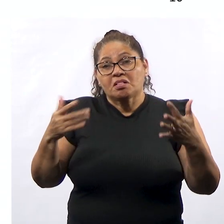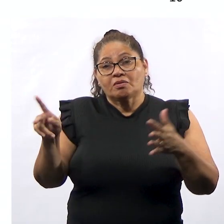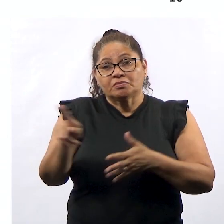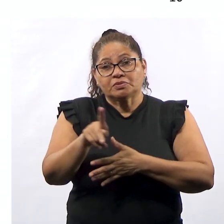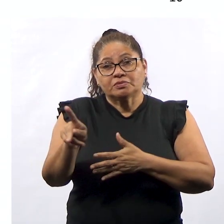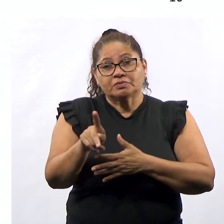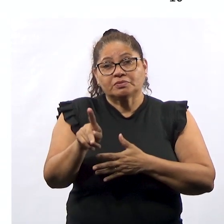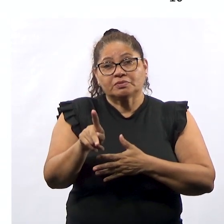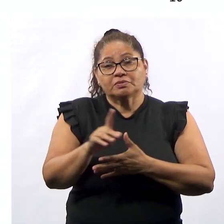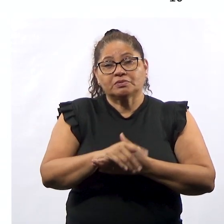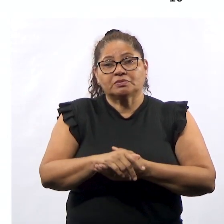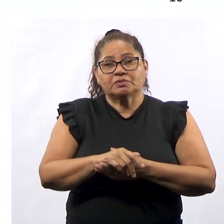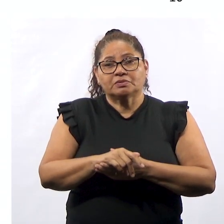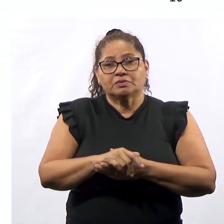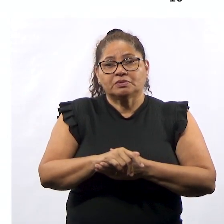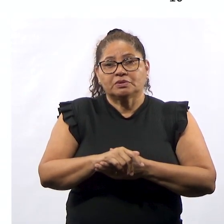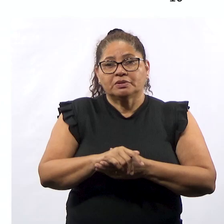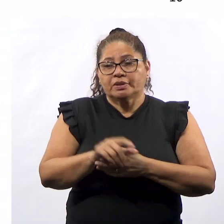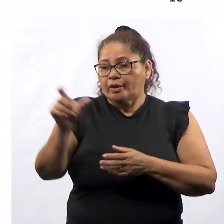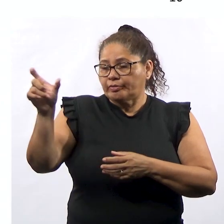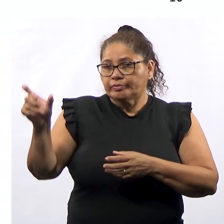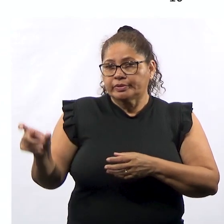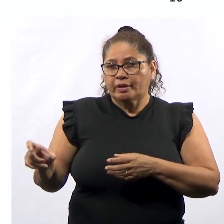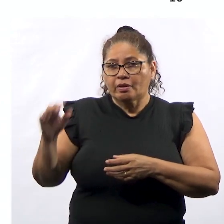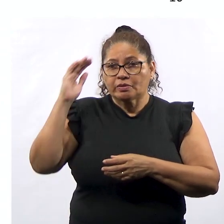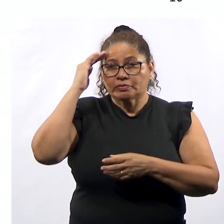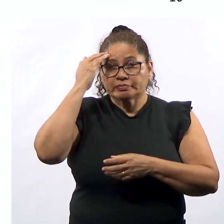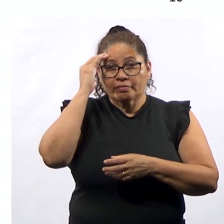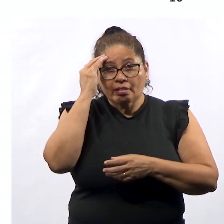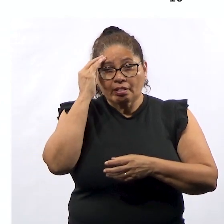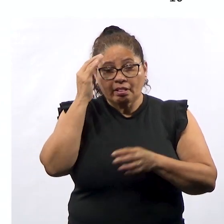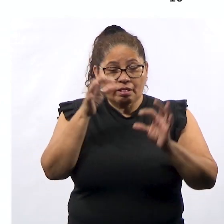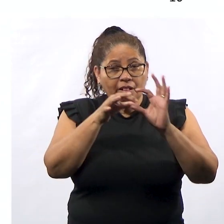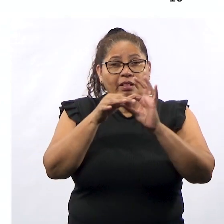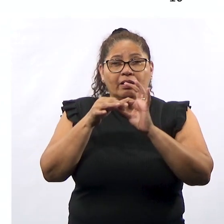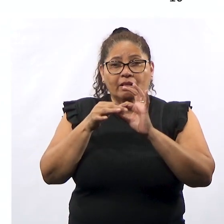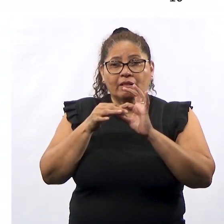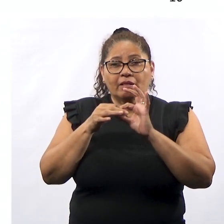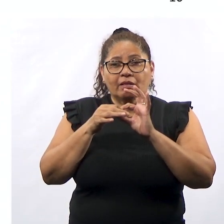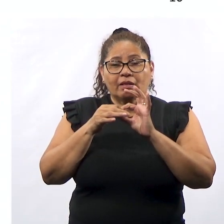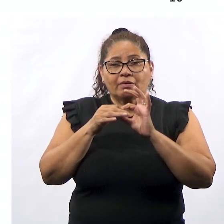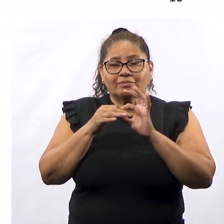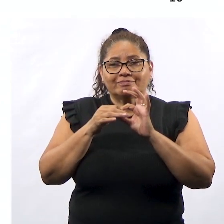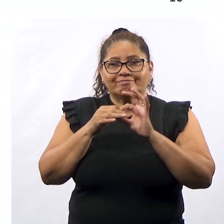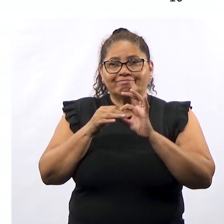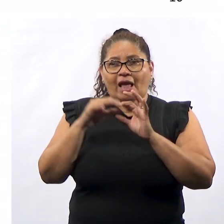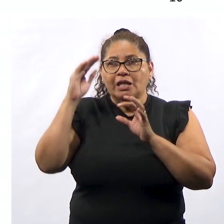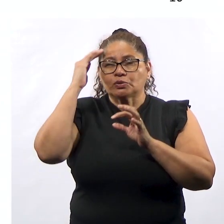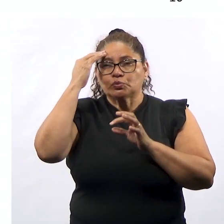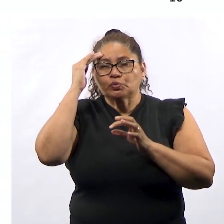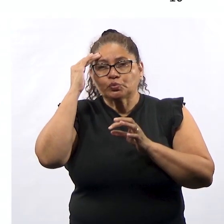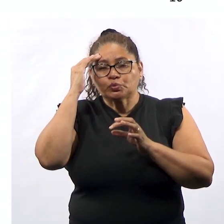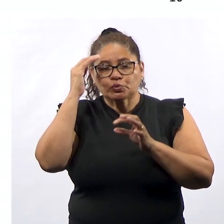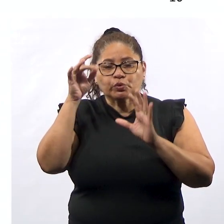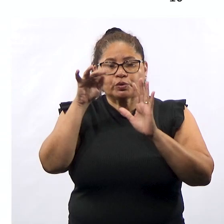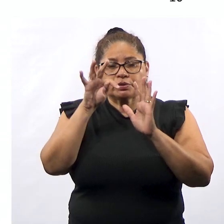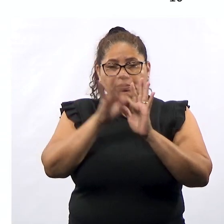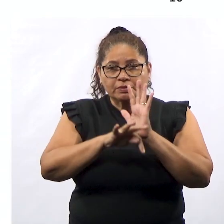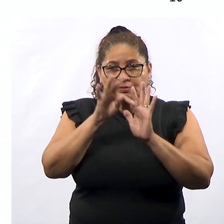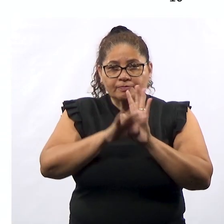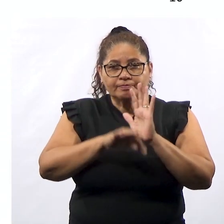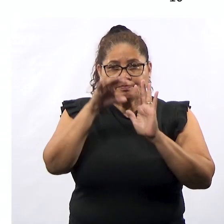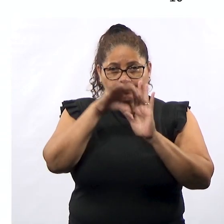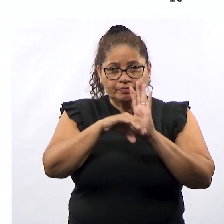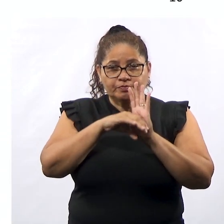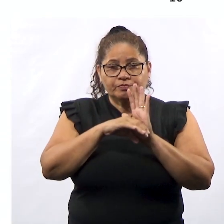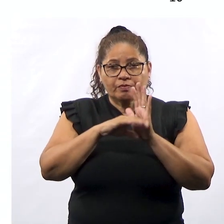um professor, para que o sujeito entenda esse contexto, ele precisa interpretar. Ou seja, existe o texto